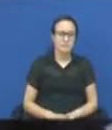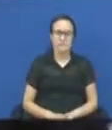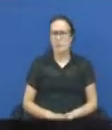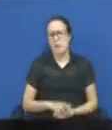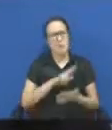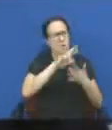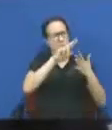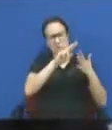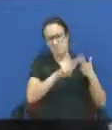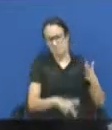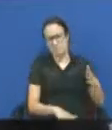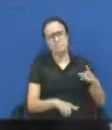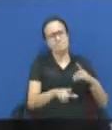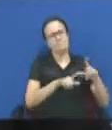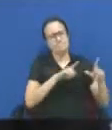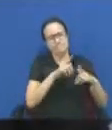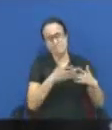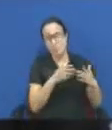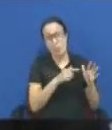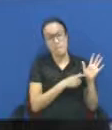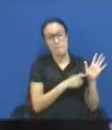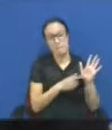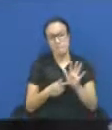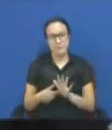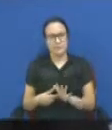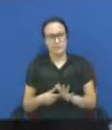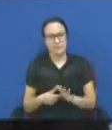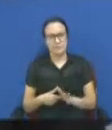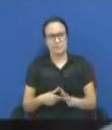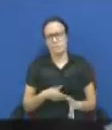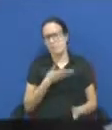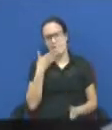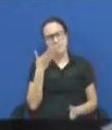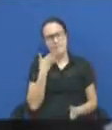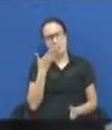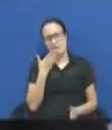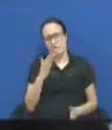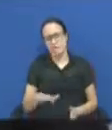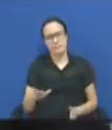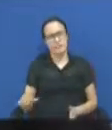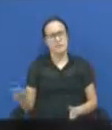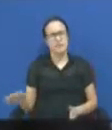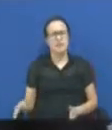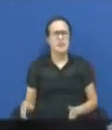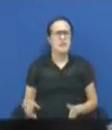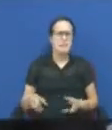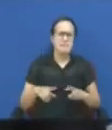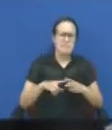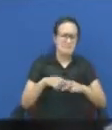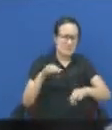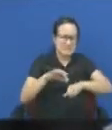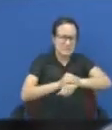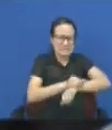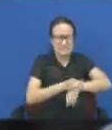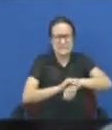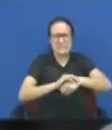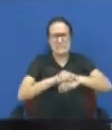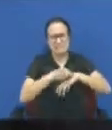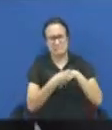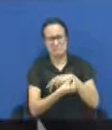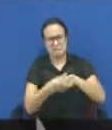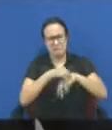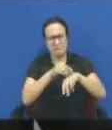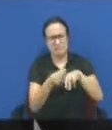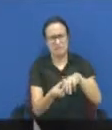diante. A gente sabe que não é fácil, né? Uma criança sensível pode se cortar, pode se machucar, pode ter lesões.